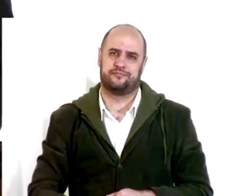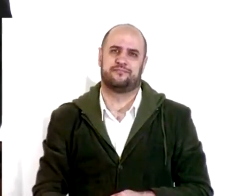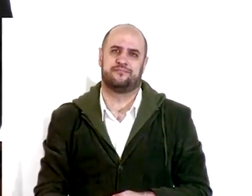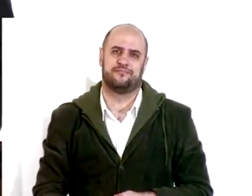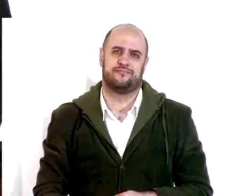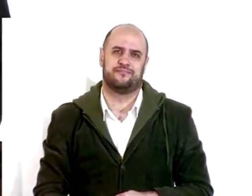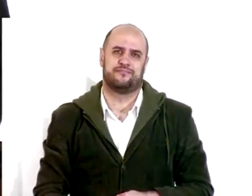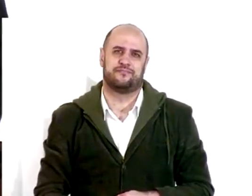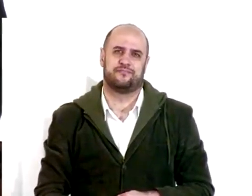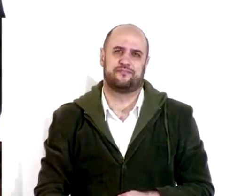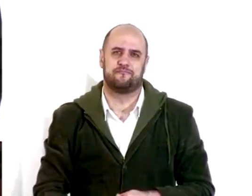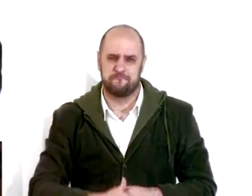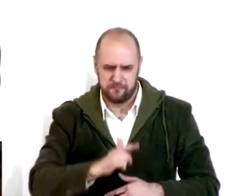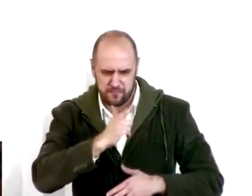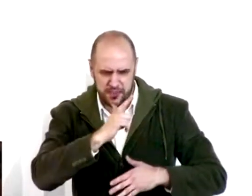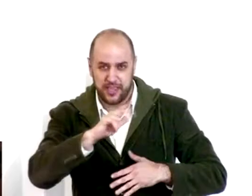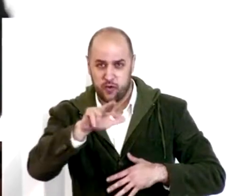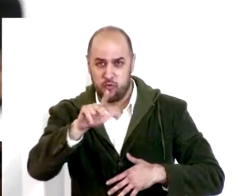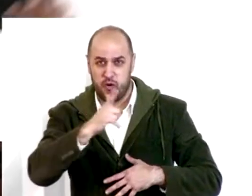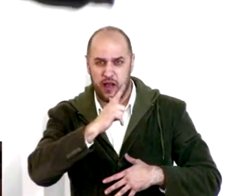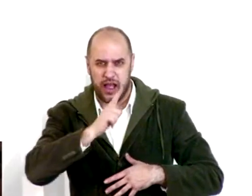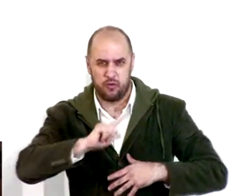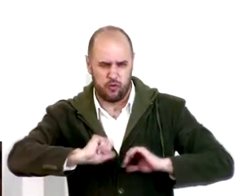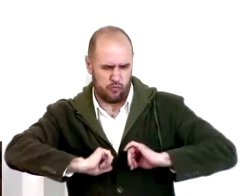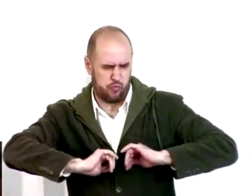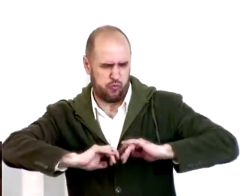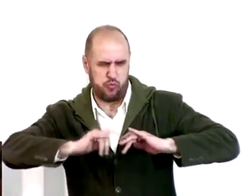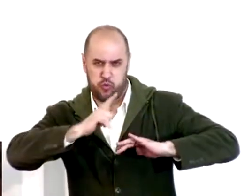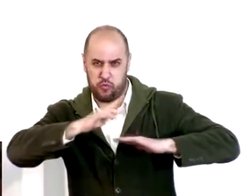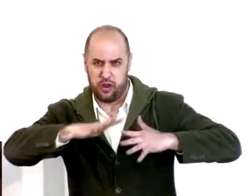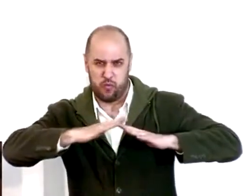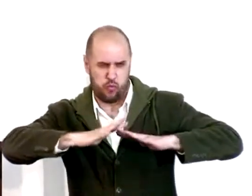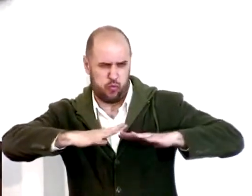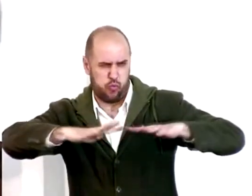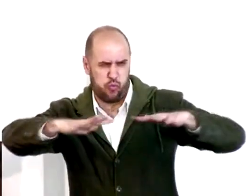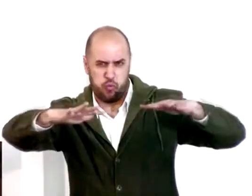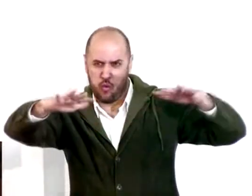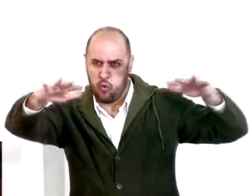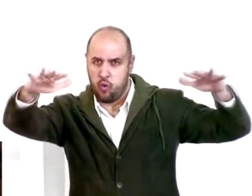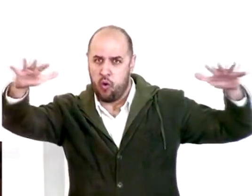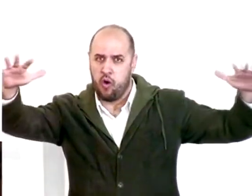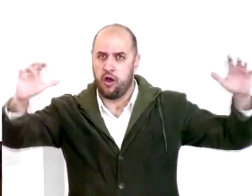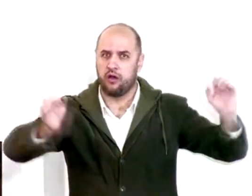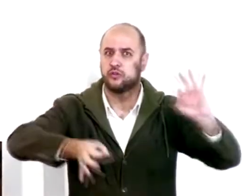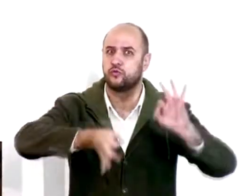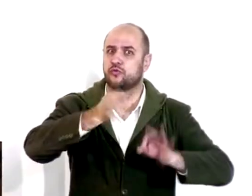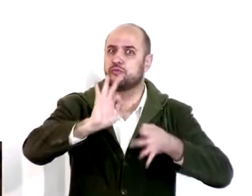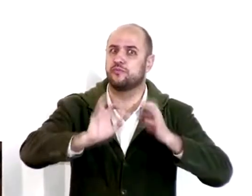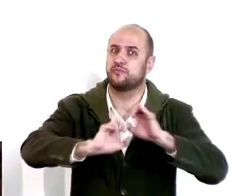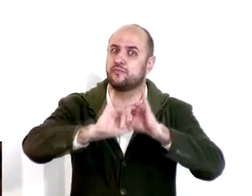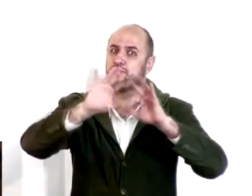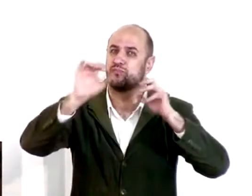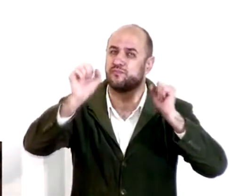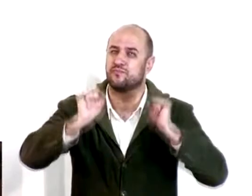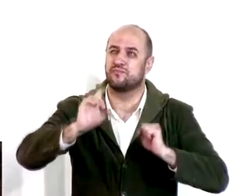E como as águas cobrem o mar, a justiça e a glória e o poder de Deus